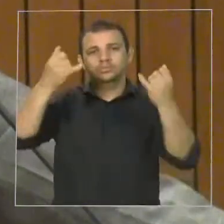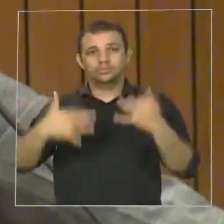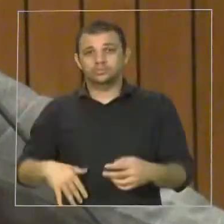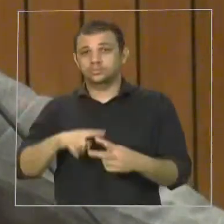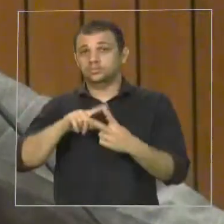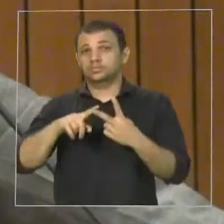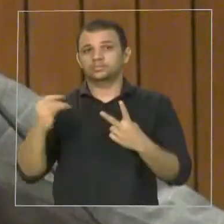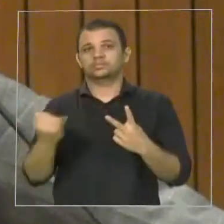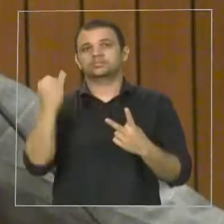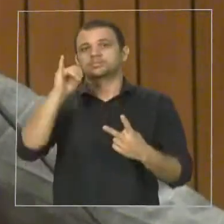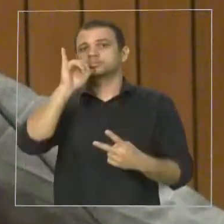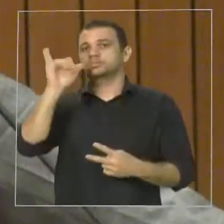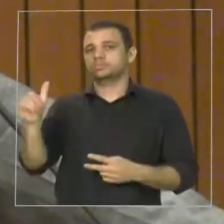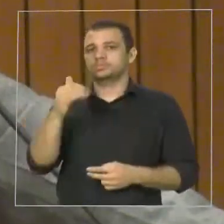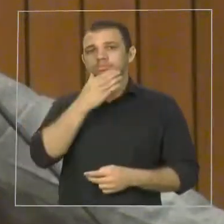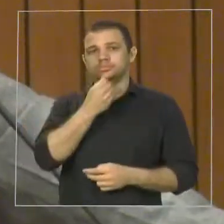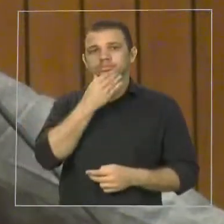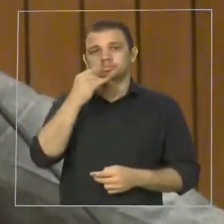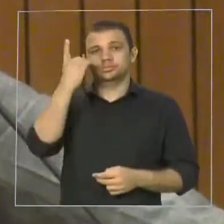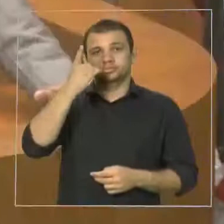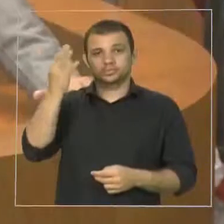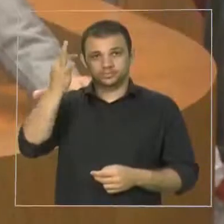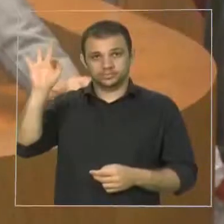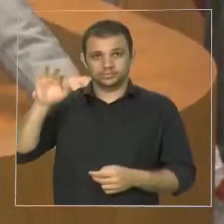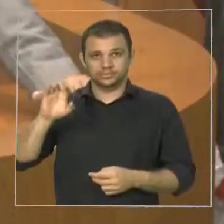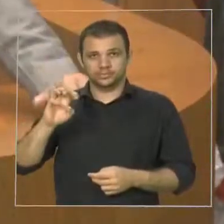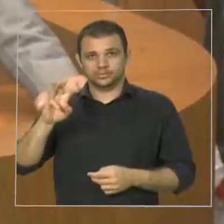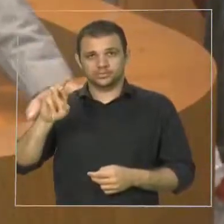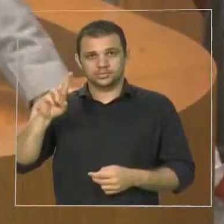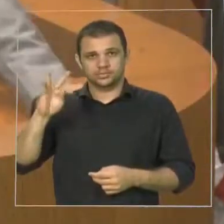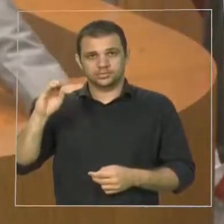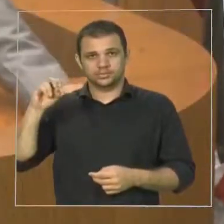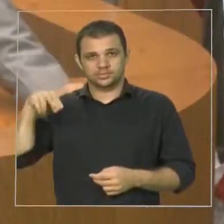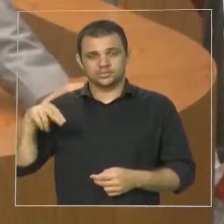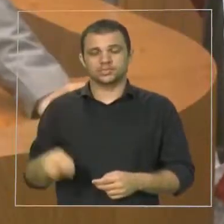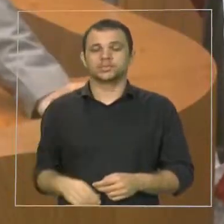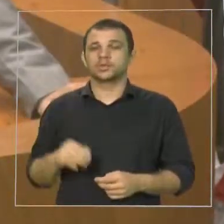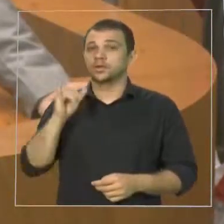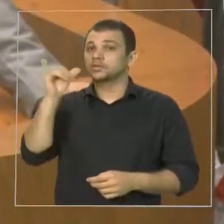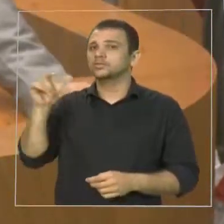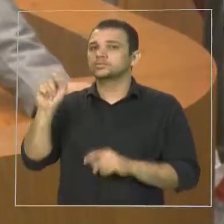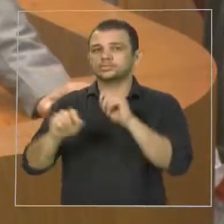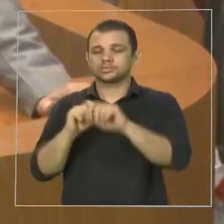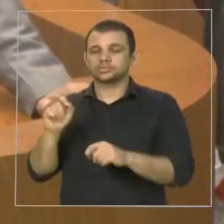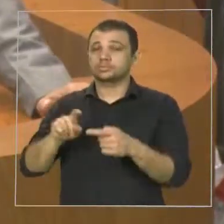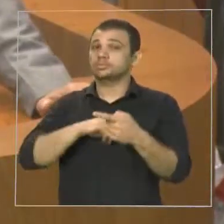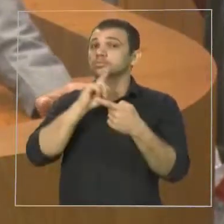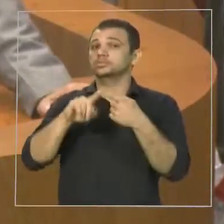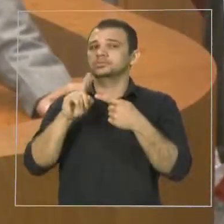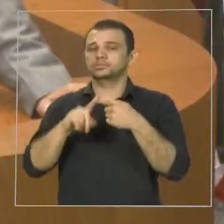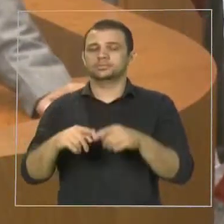deputado federal Everton Rocha. Primeiro, a estrada que liga